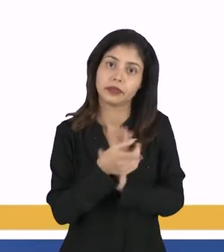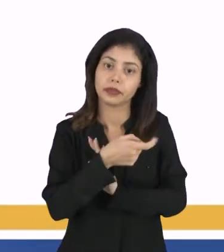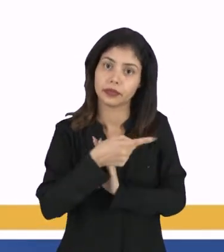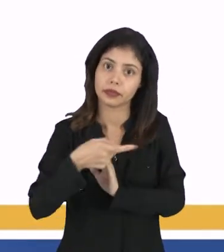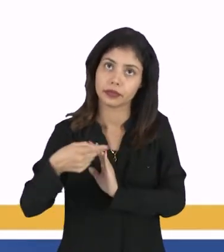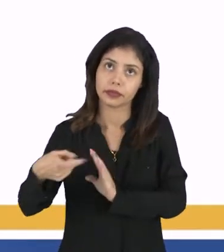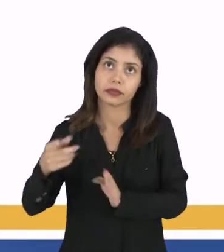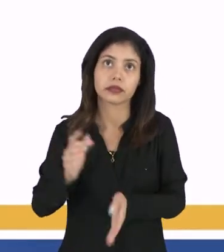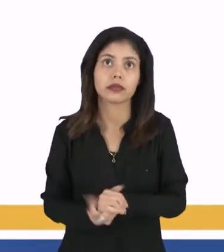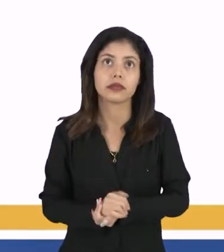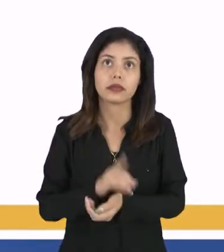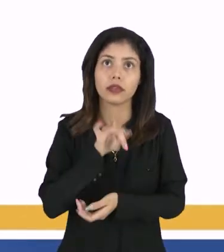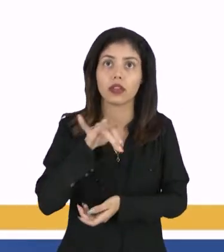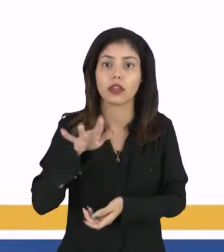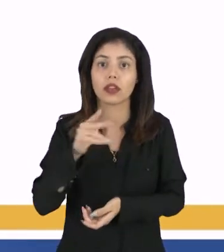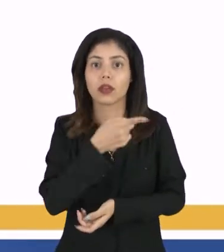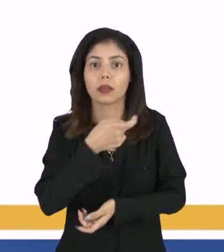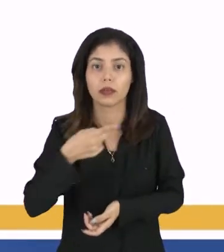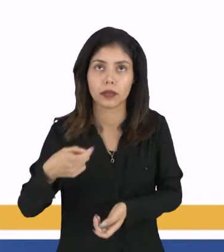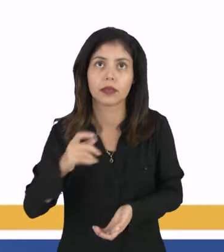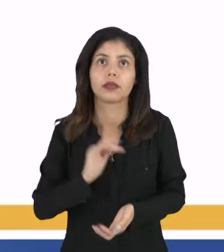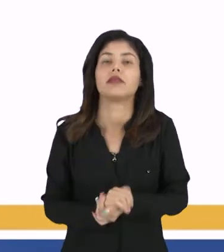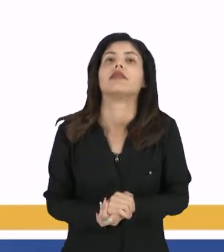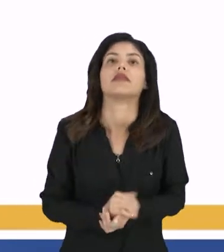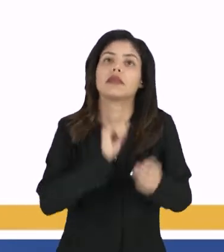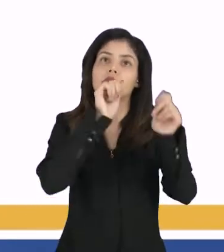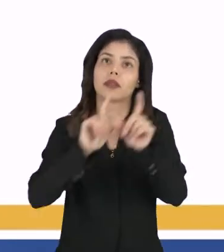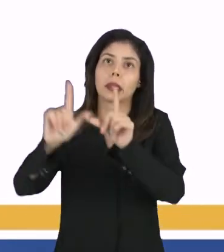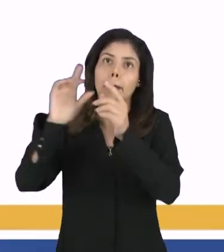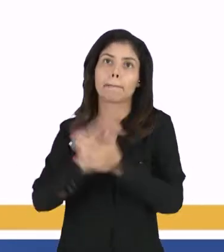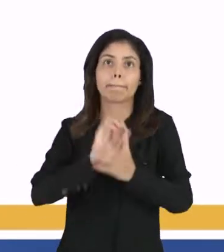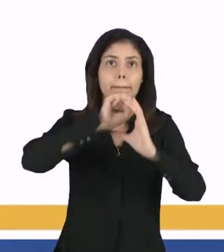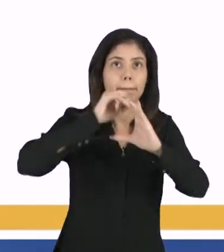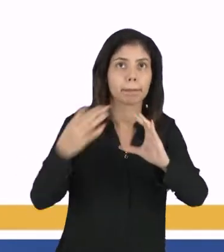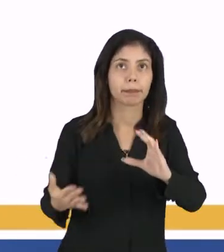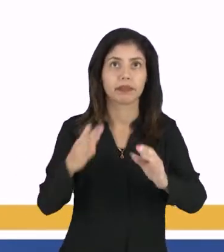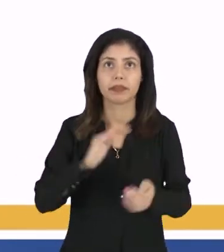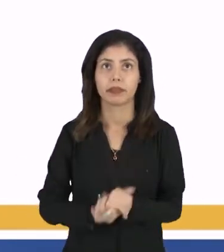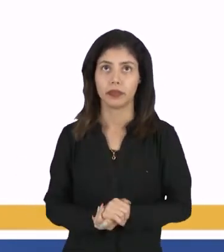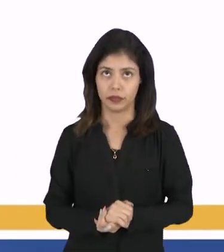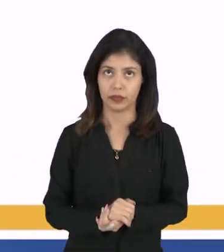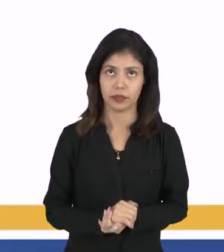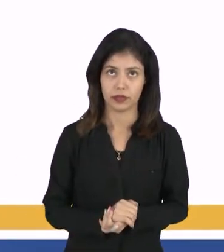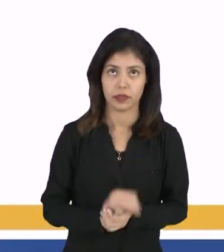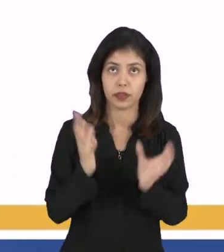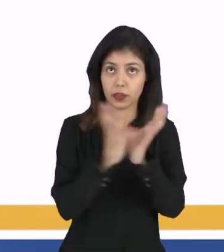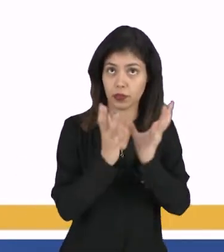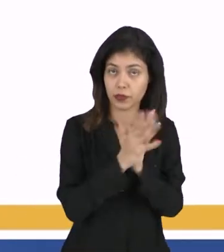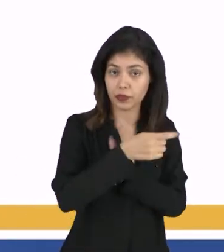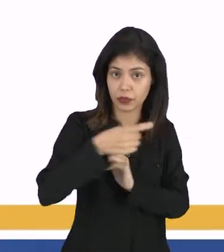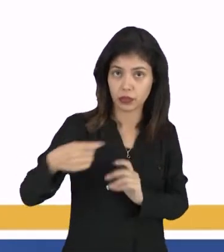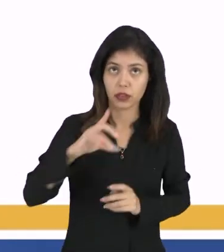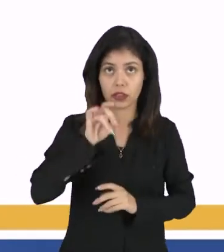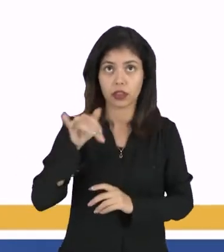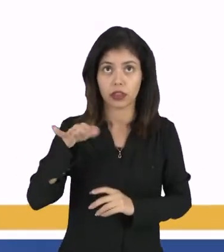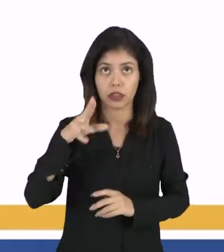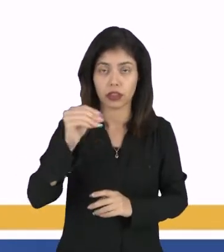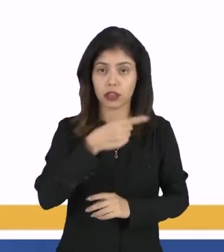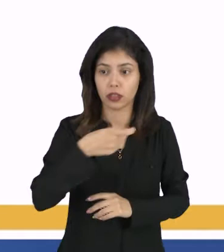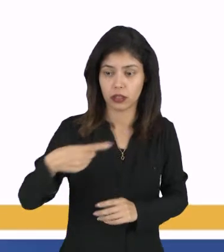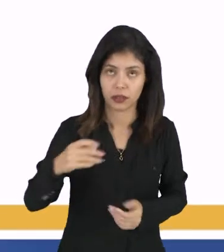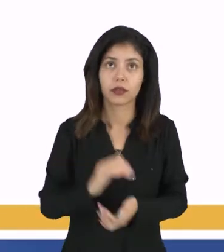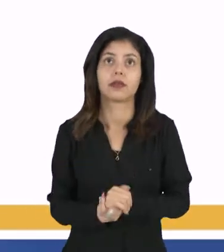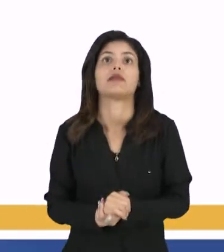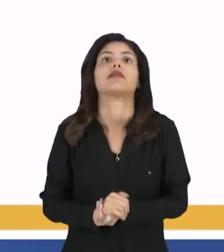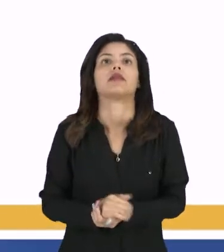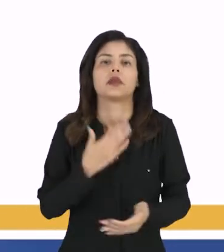das bactérias e cianobactérias. Acompanha ali na telinha, ó. Reino Monera, grupo das bactérias e